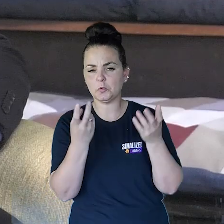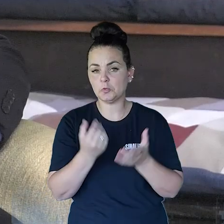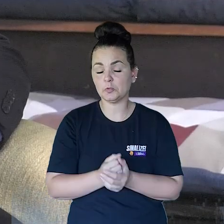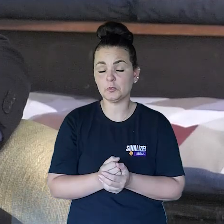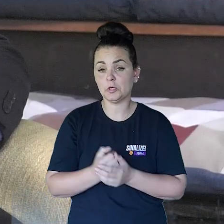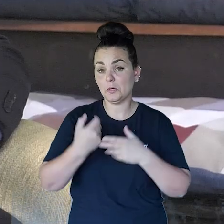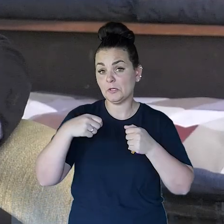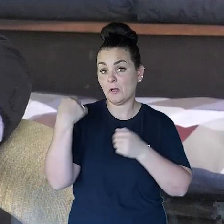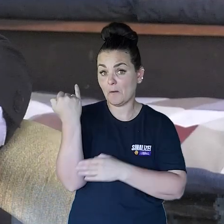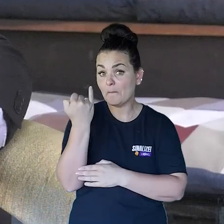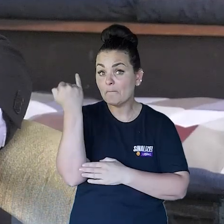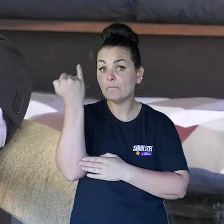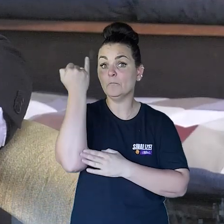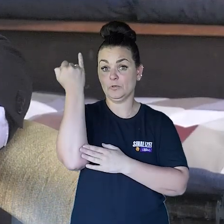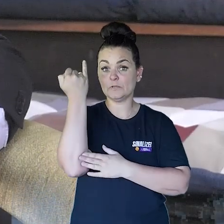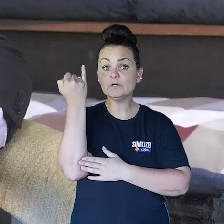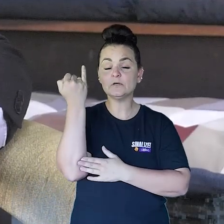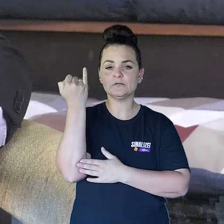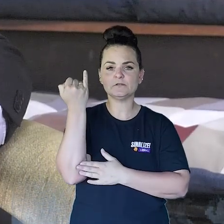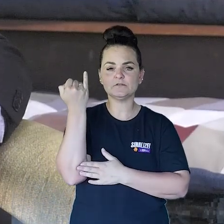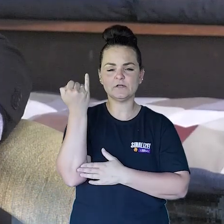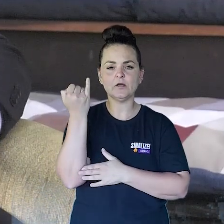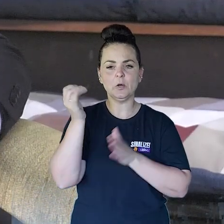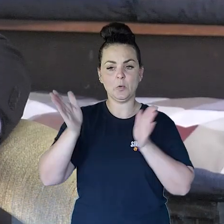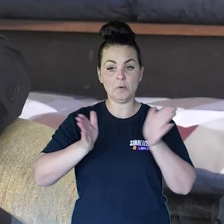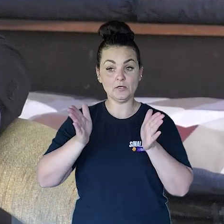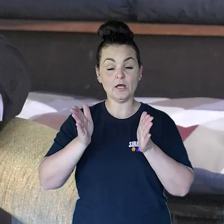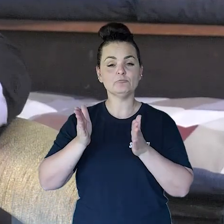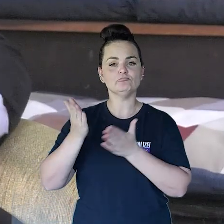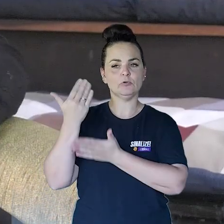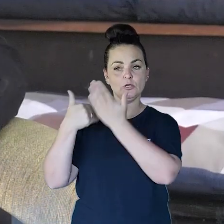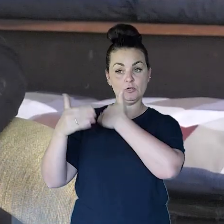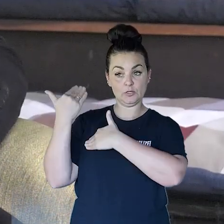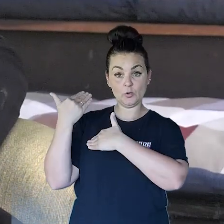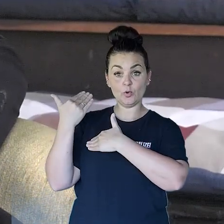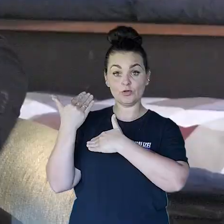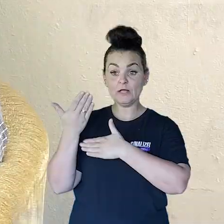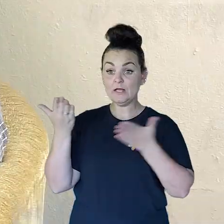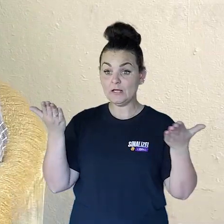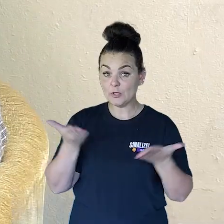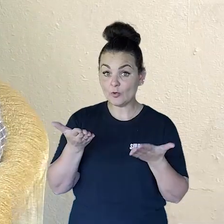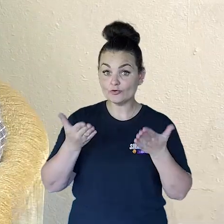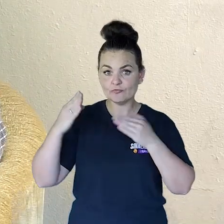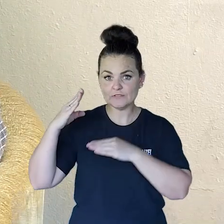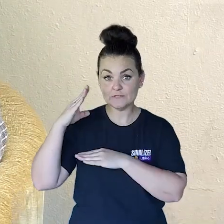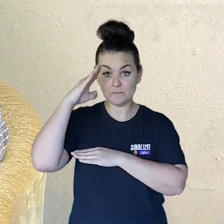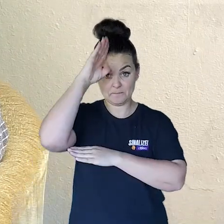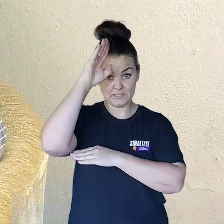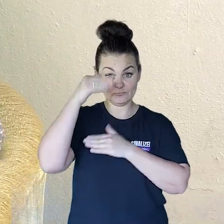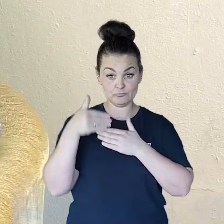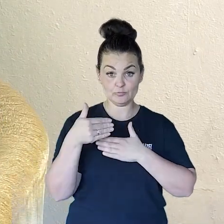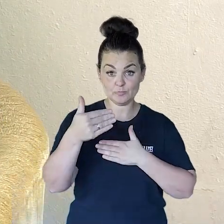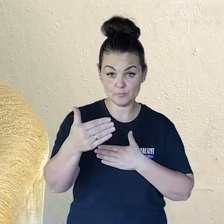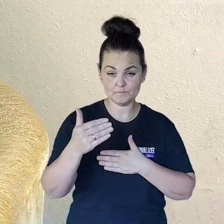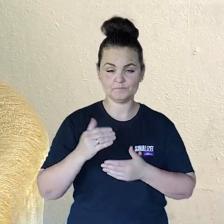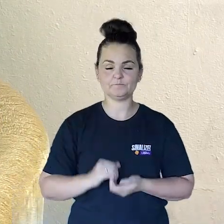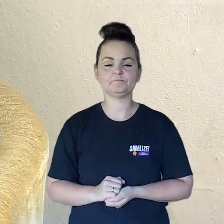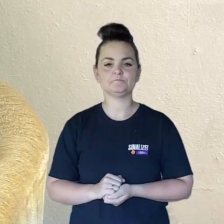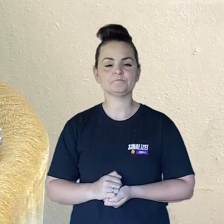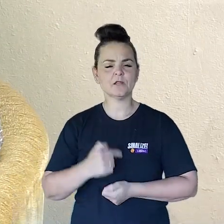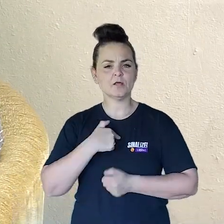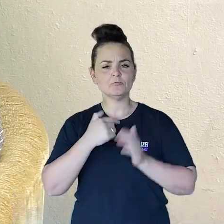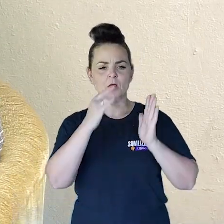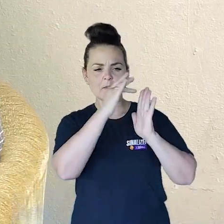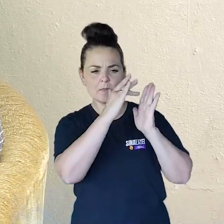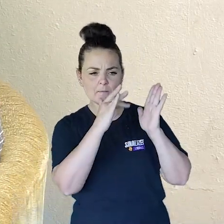ganhou relevância em seu mandato anterior e que agora será prioridade? Olha, André, eu sempre pautei